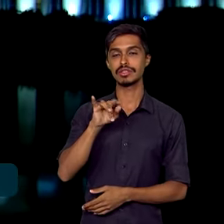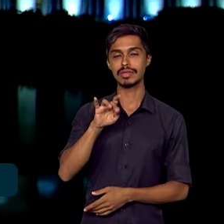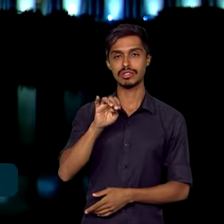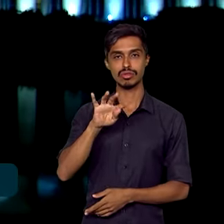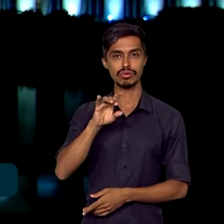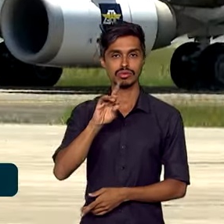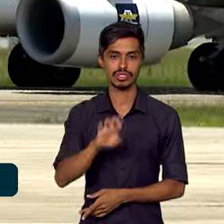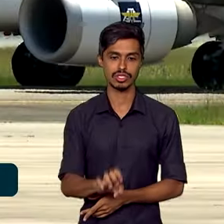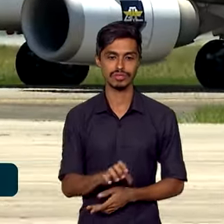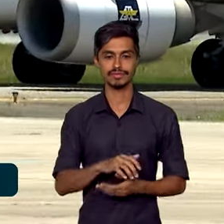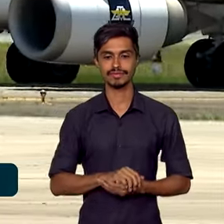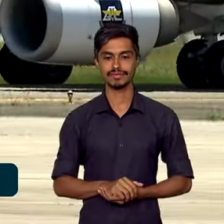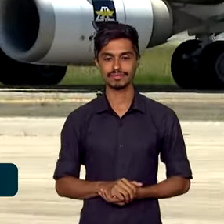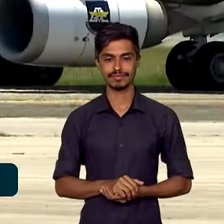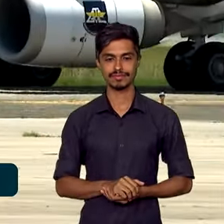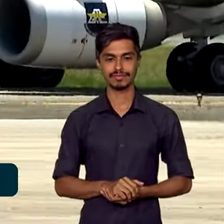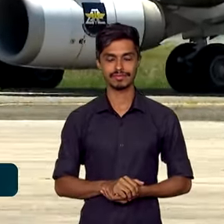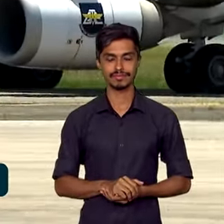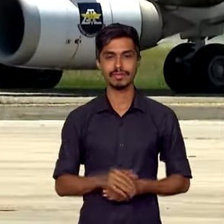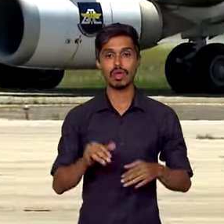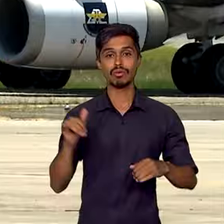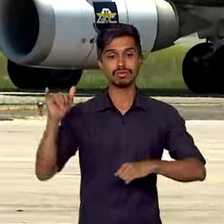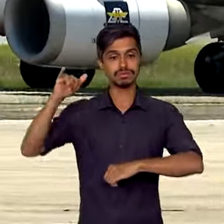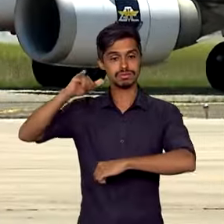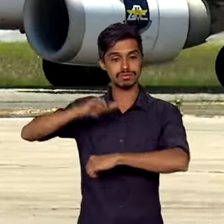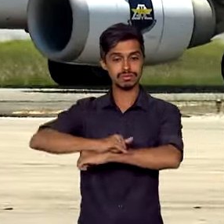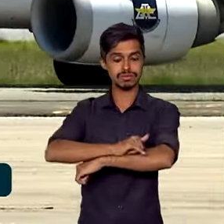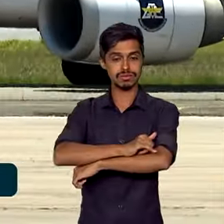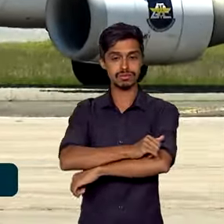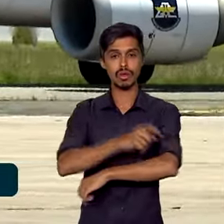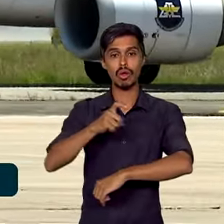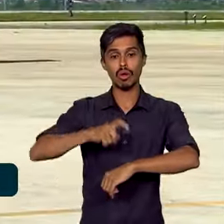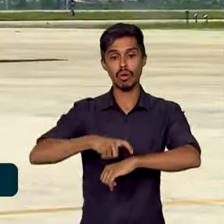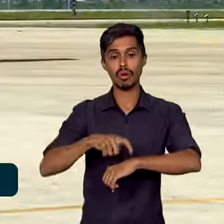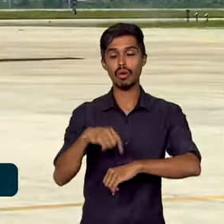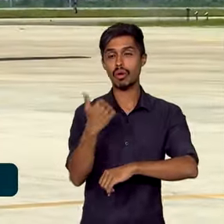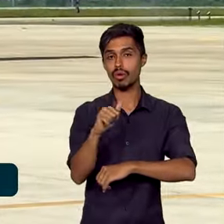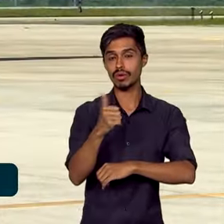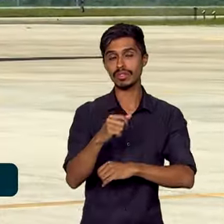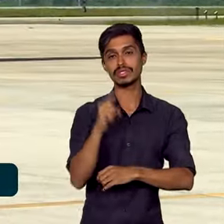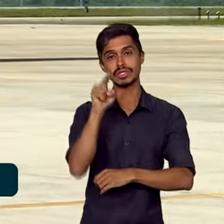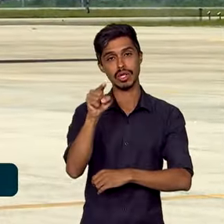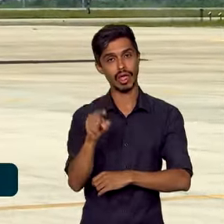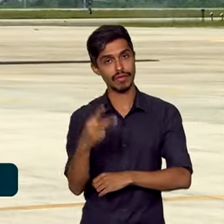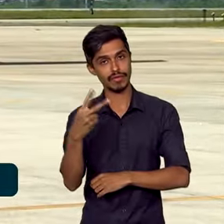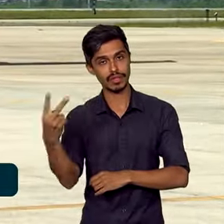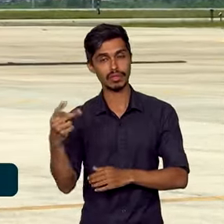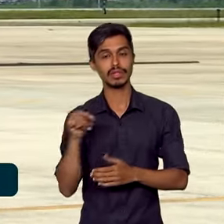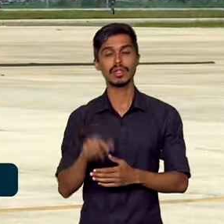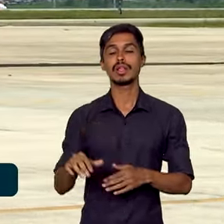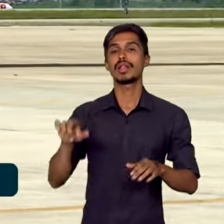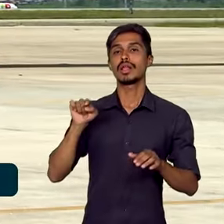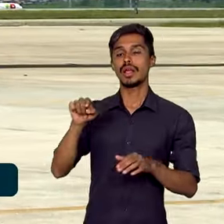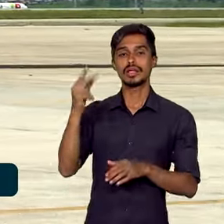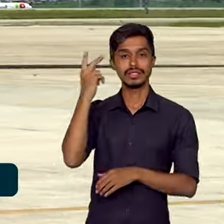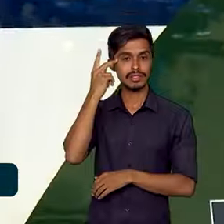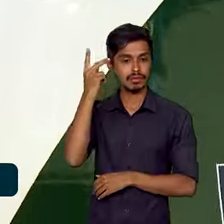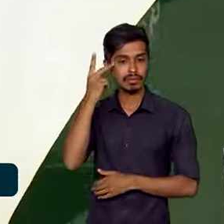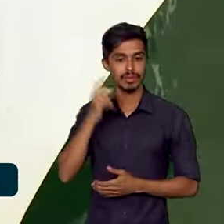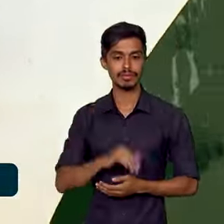Soldi. O voo pousou às 11h22 na base aérea de Guarulhos, em São